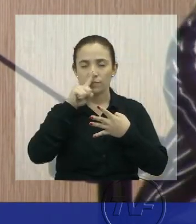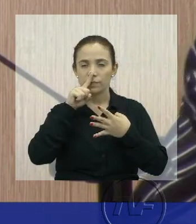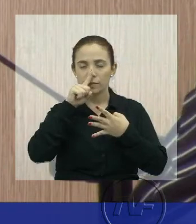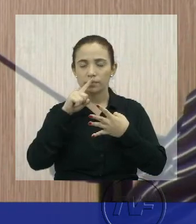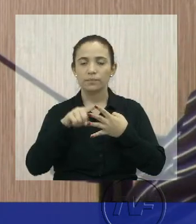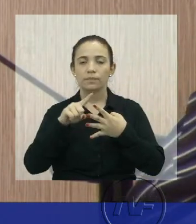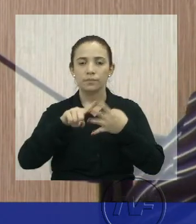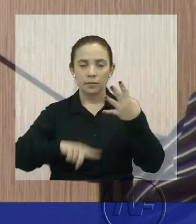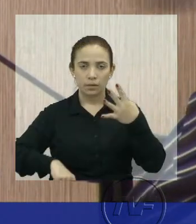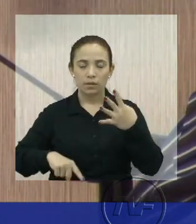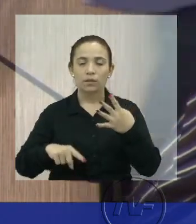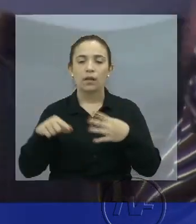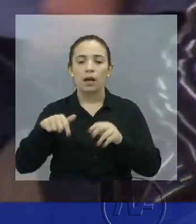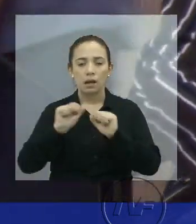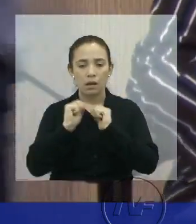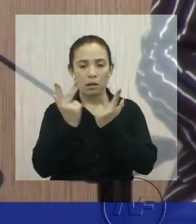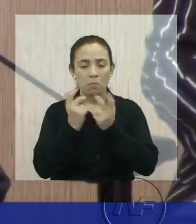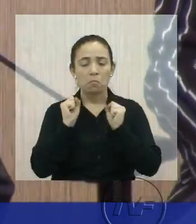do que,